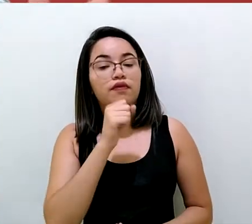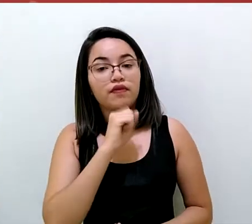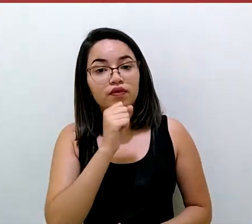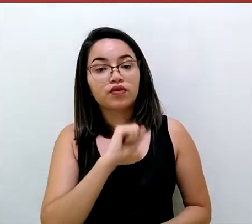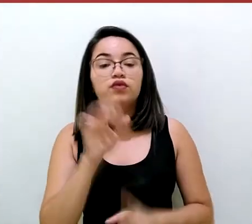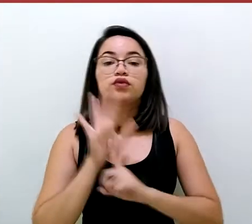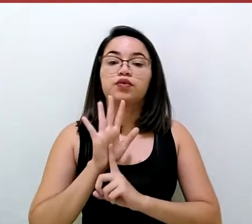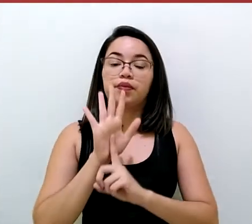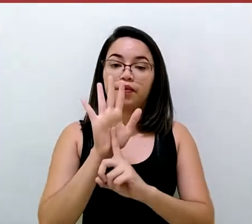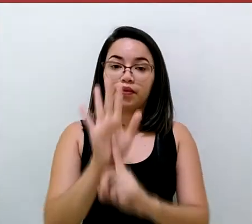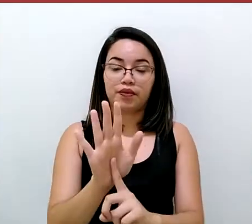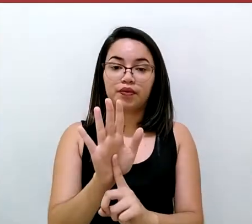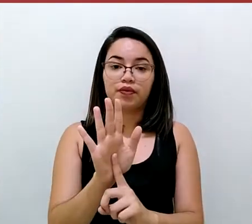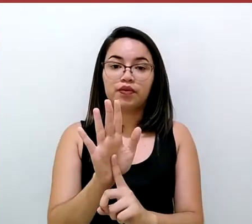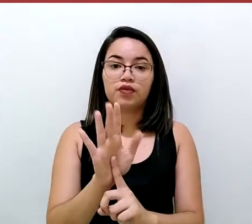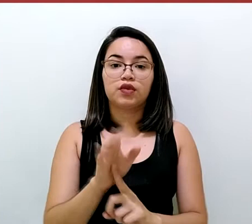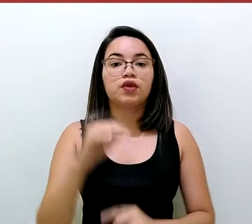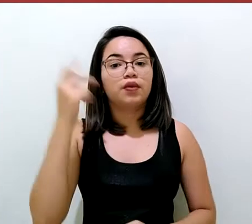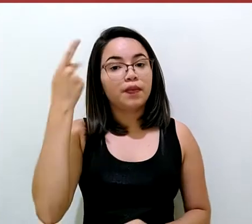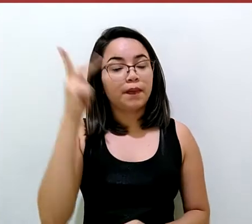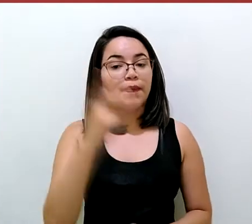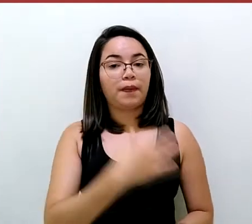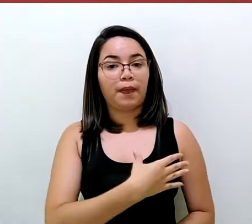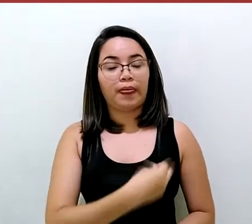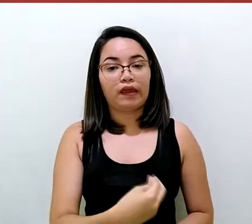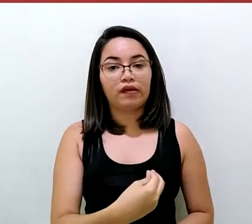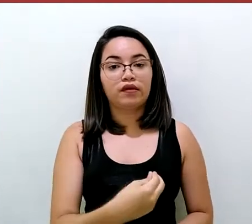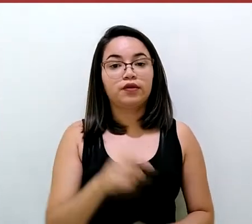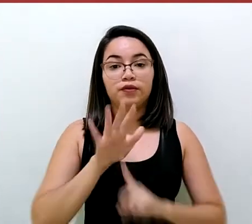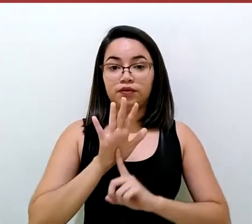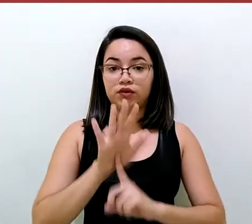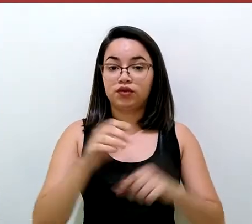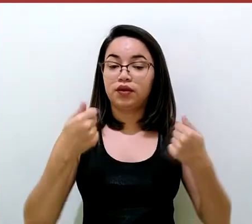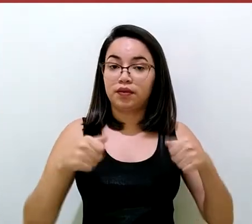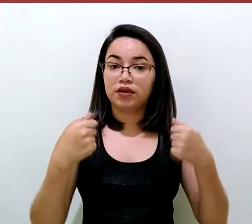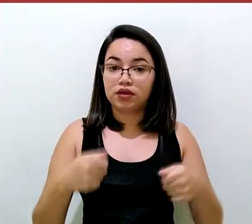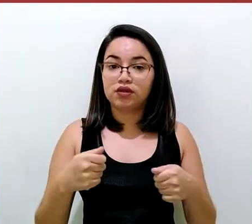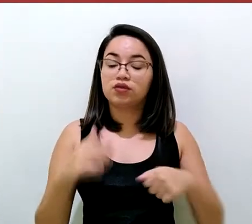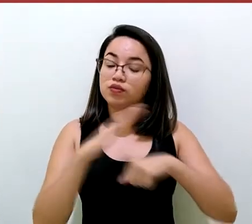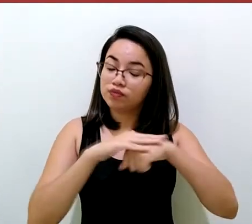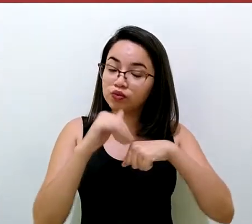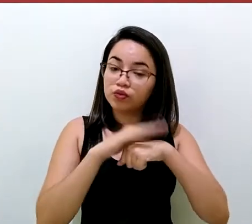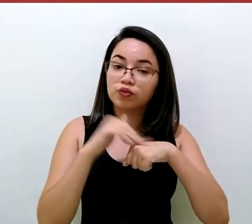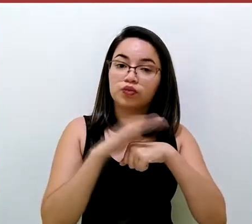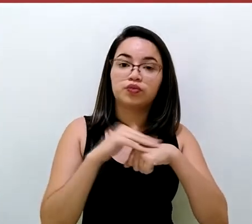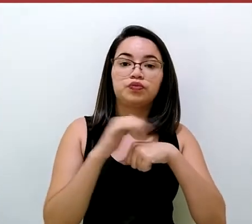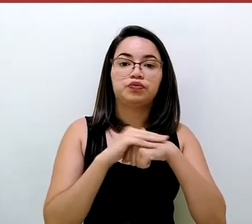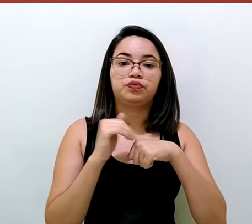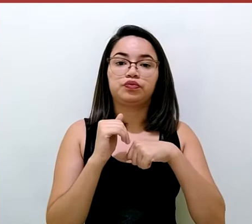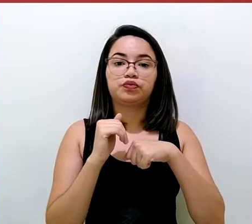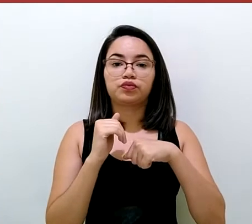avós, e mostrar isso para os seus filhos, mostrar que deve haver um zelo,